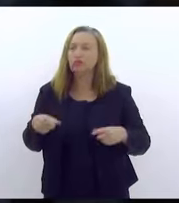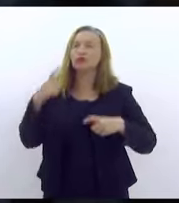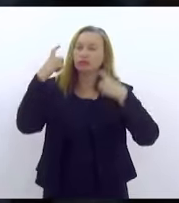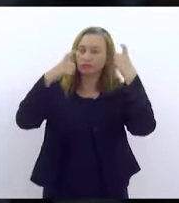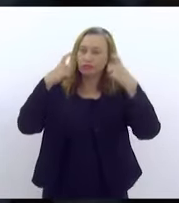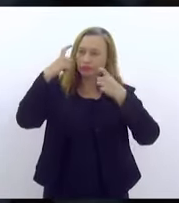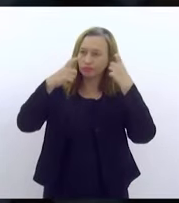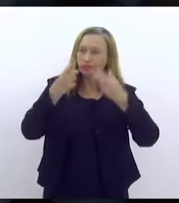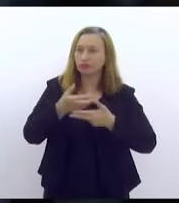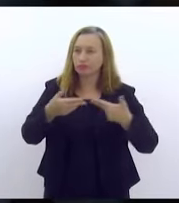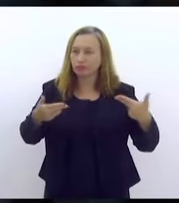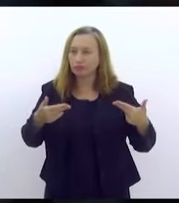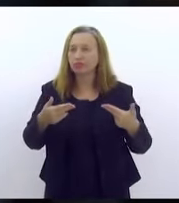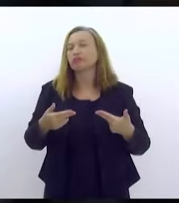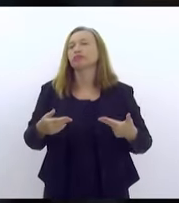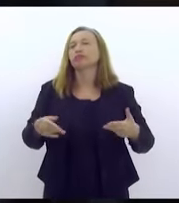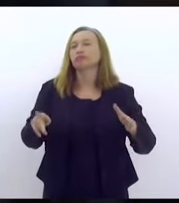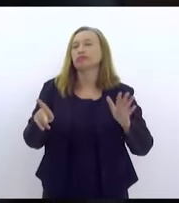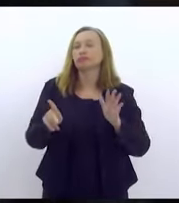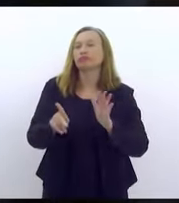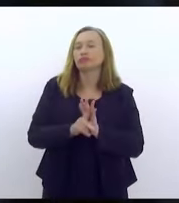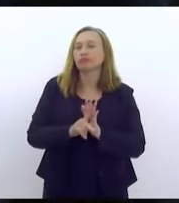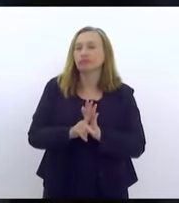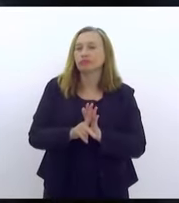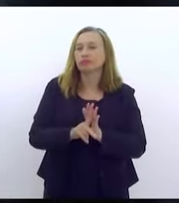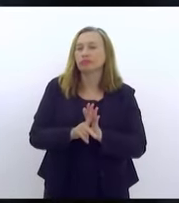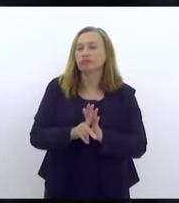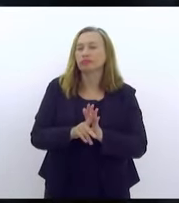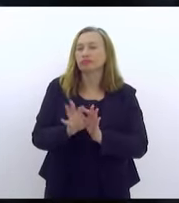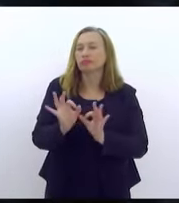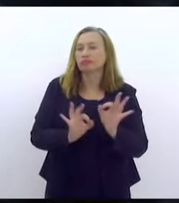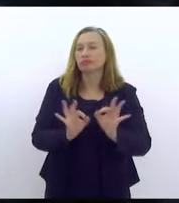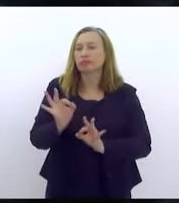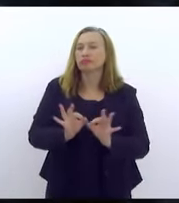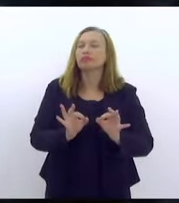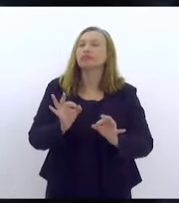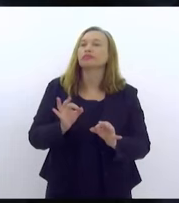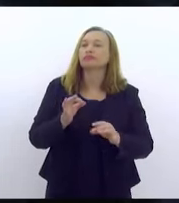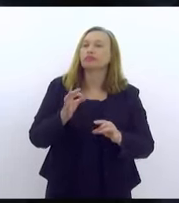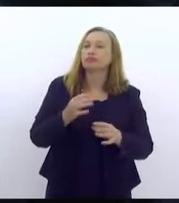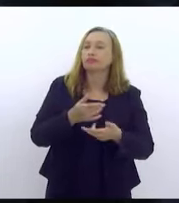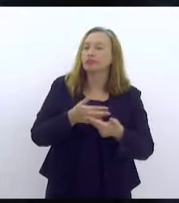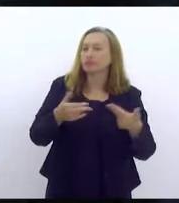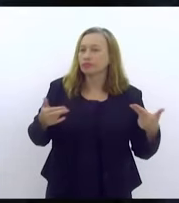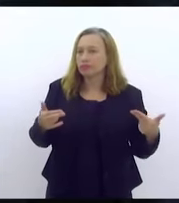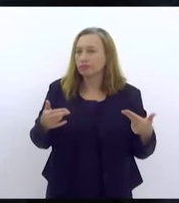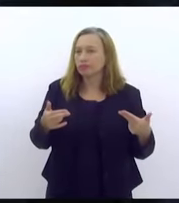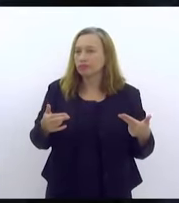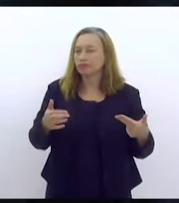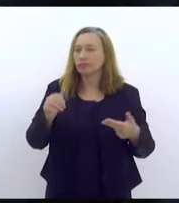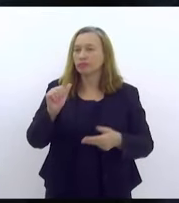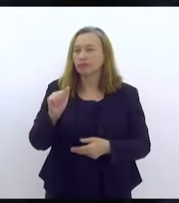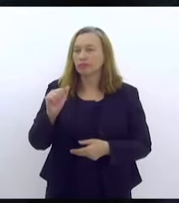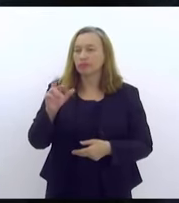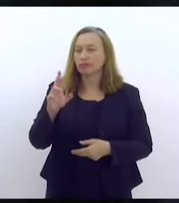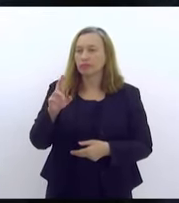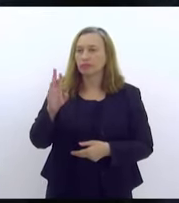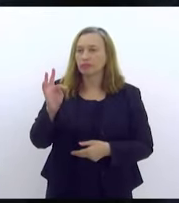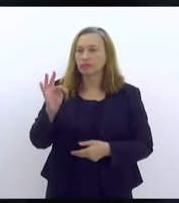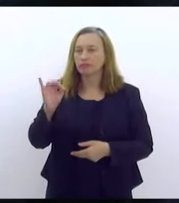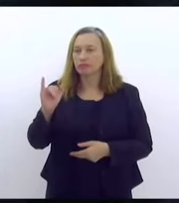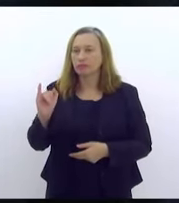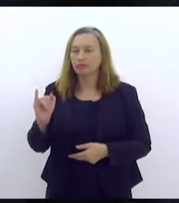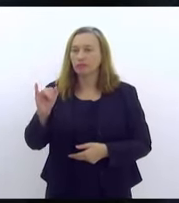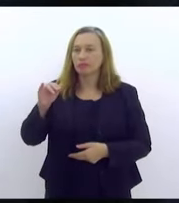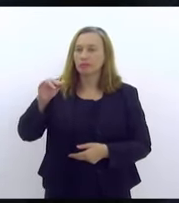preocupante, e esse projeto ele está bem desenhado, porque tem workshop, tem as artes marciais, tem tratamento psicológico,